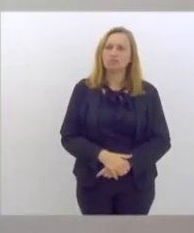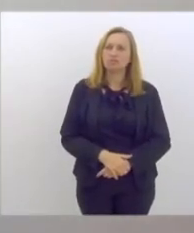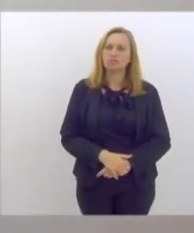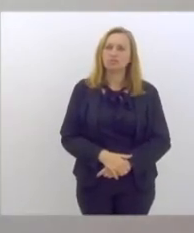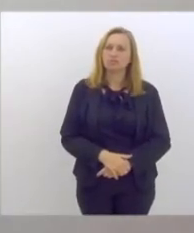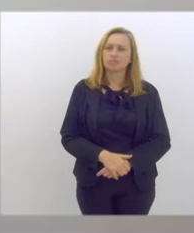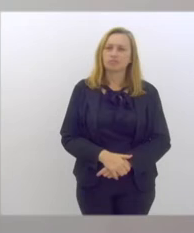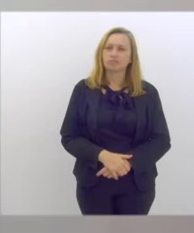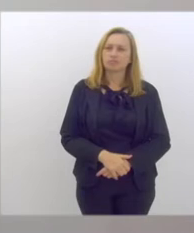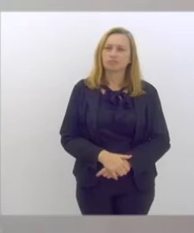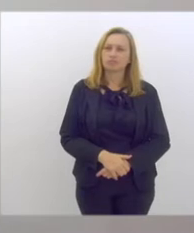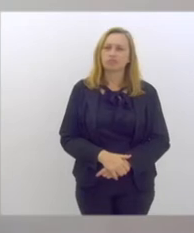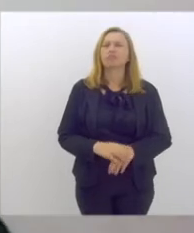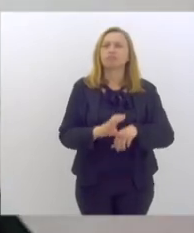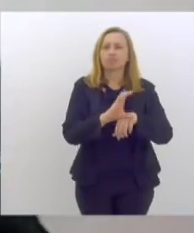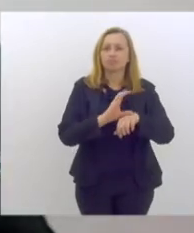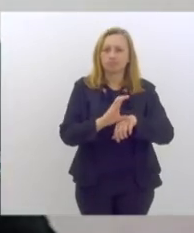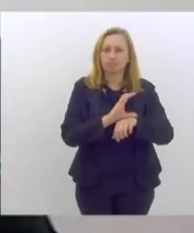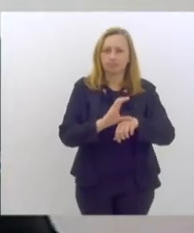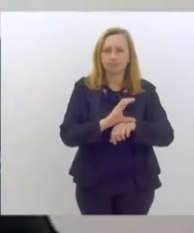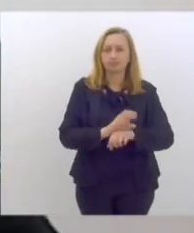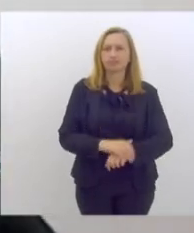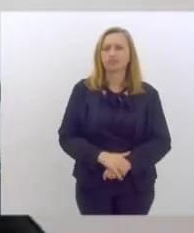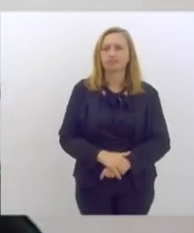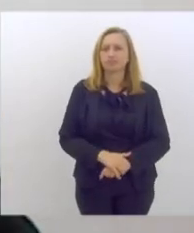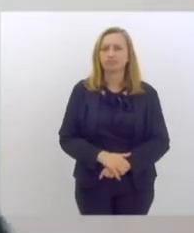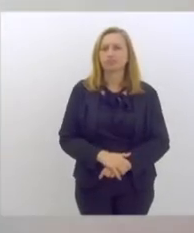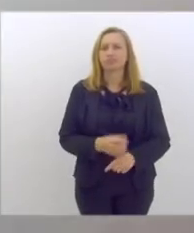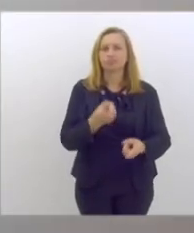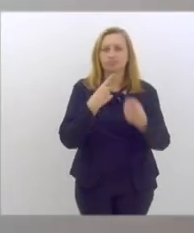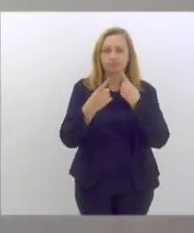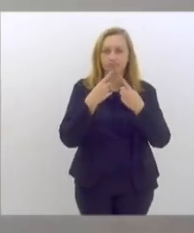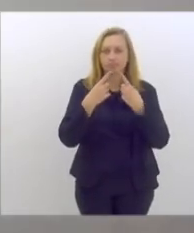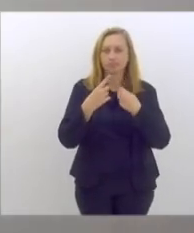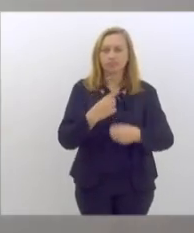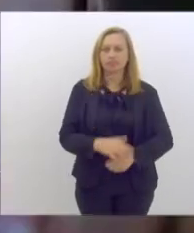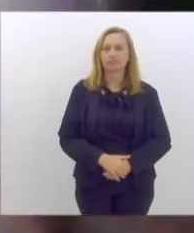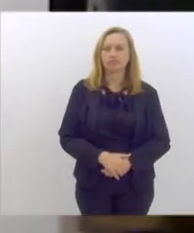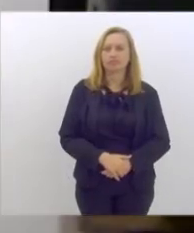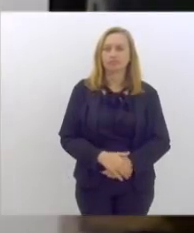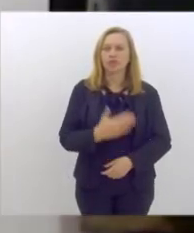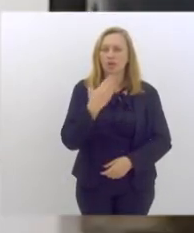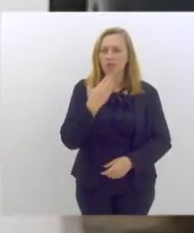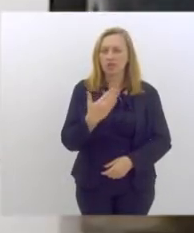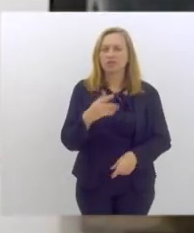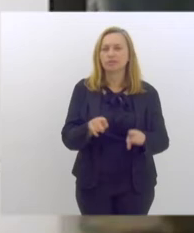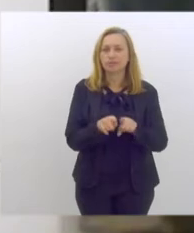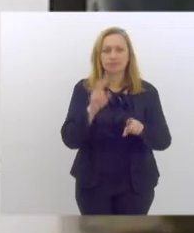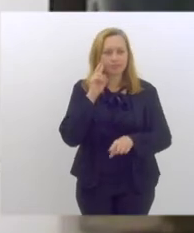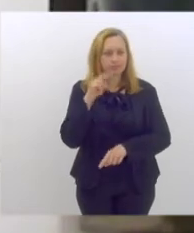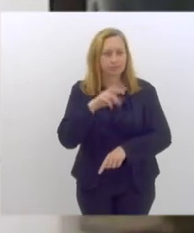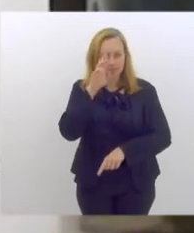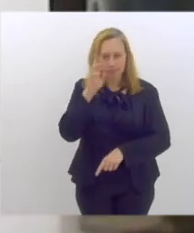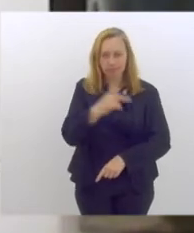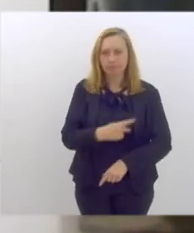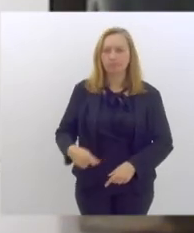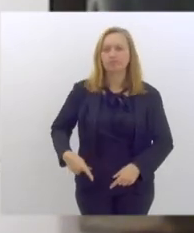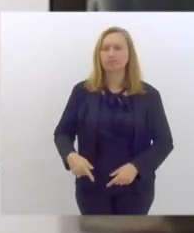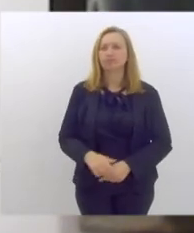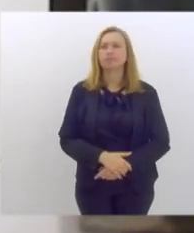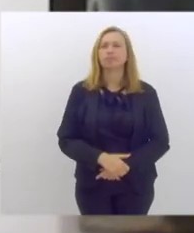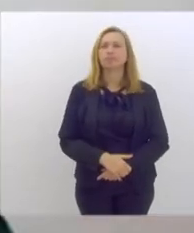parecer é pela constitucionalidade em discussão eu vou pedir vista também Presidente